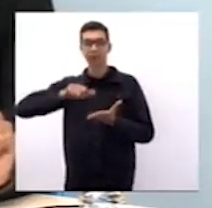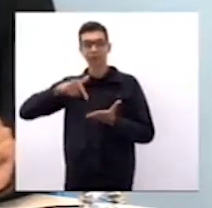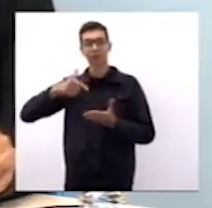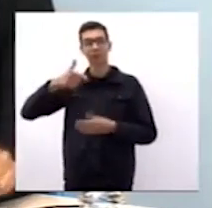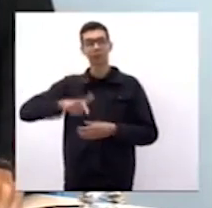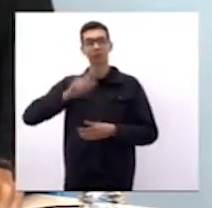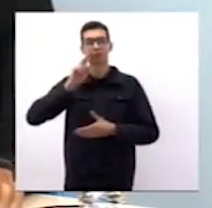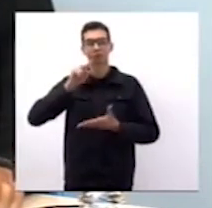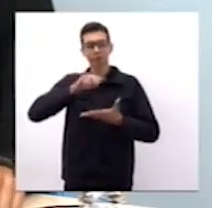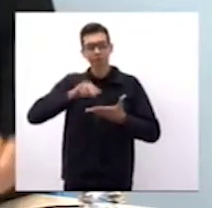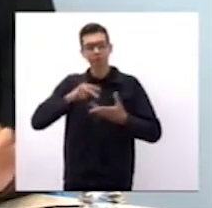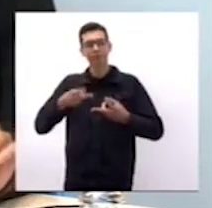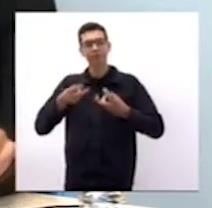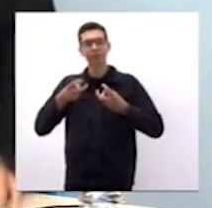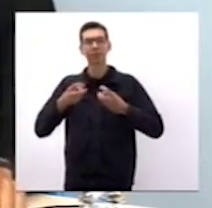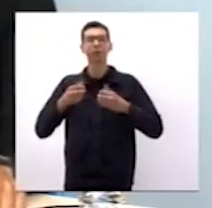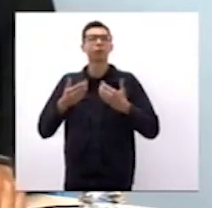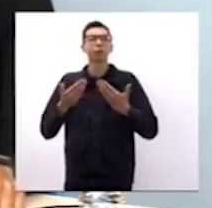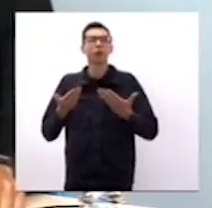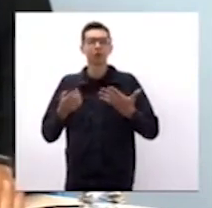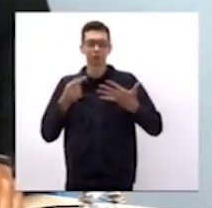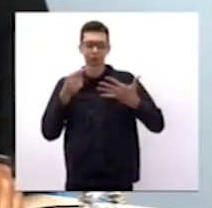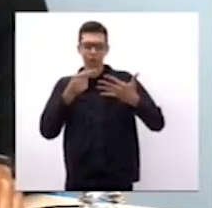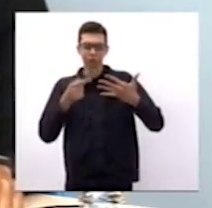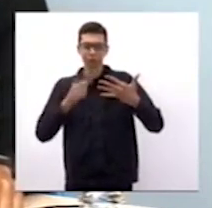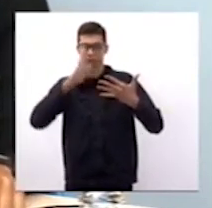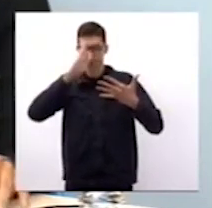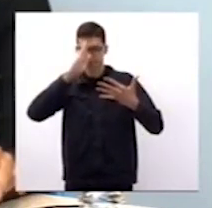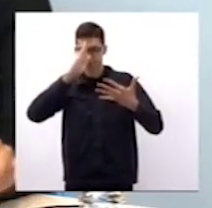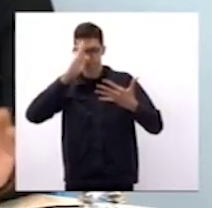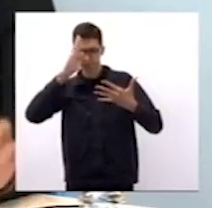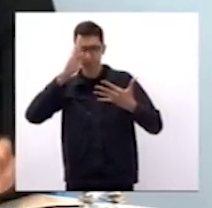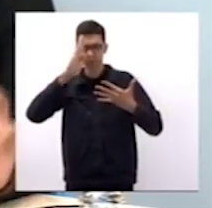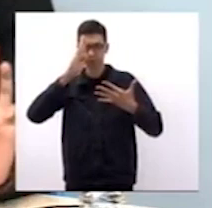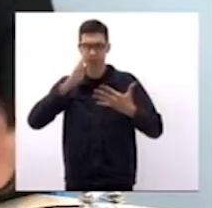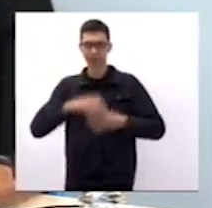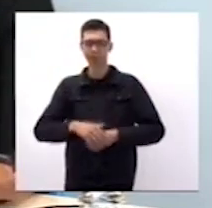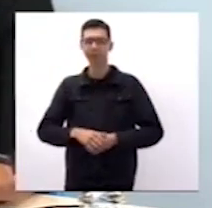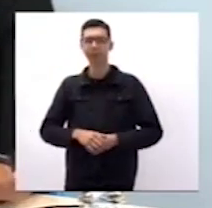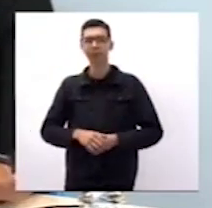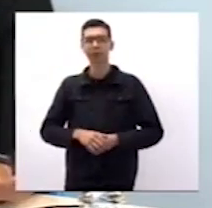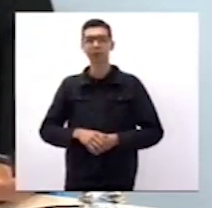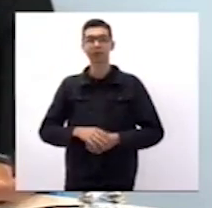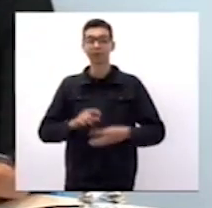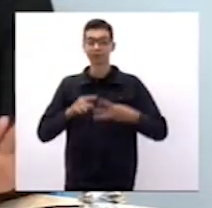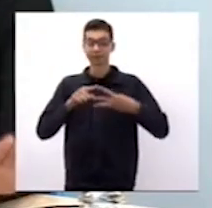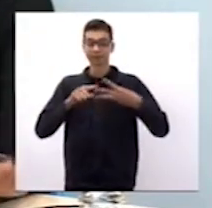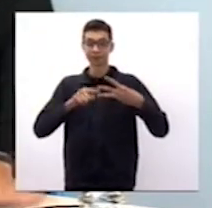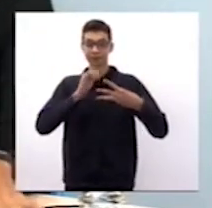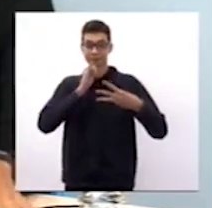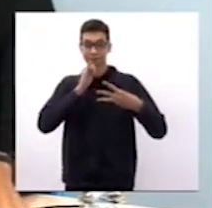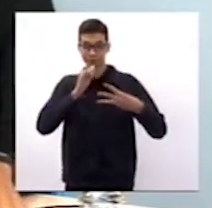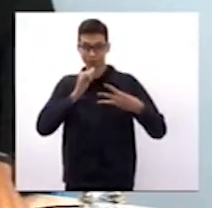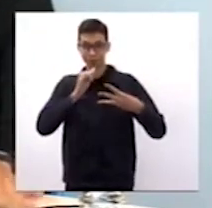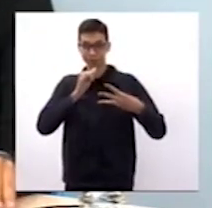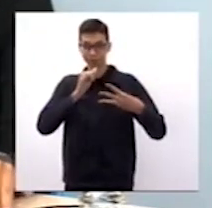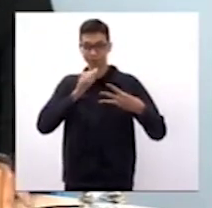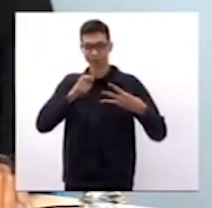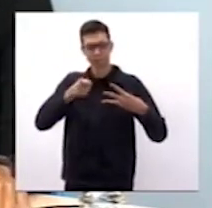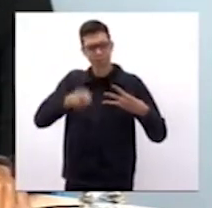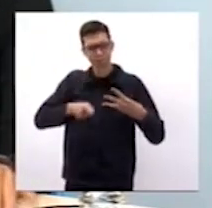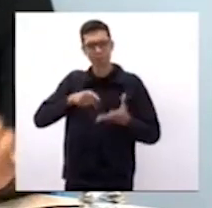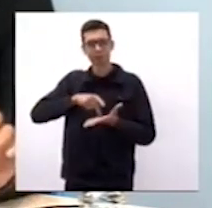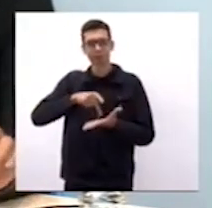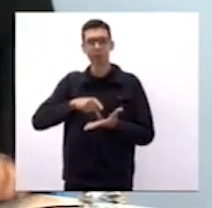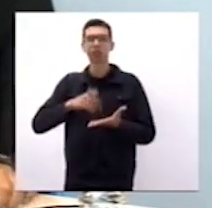mais importantes e relevantes da gente levar em consideração. São 3 afirmações que nós vamos passar. Já passamos pela primeira,